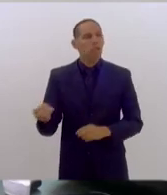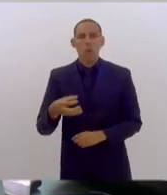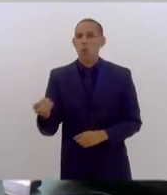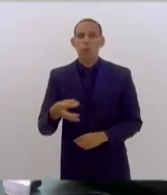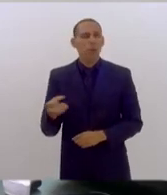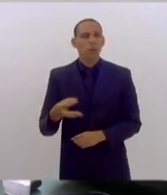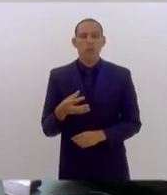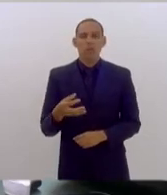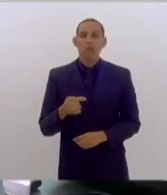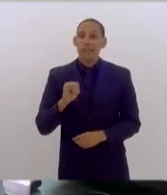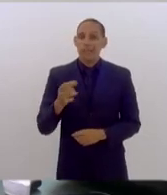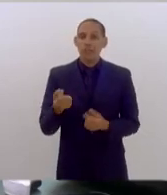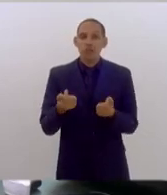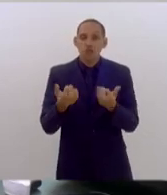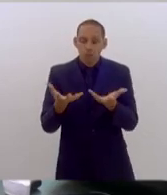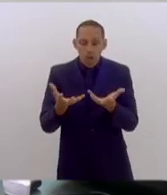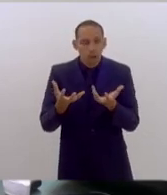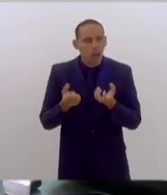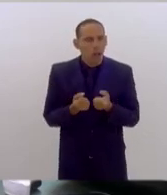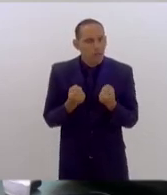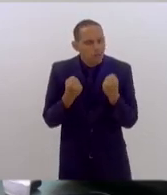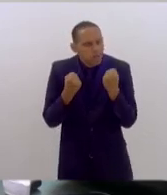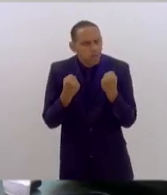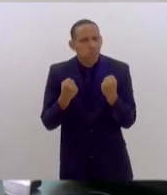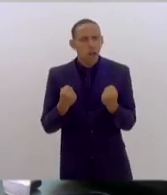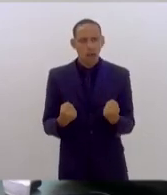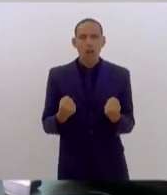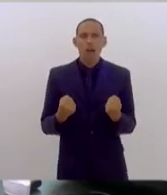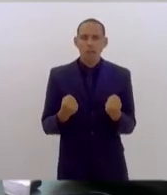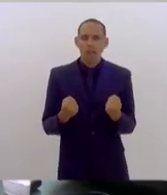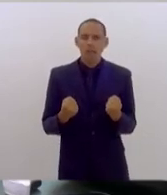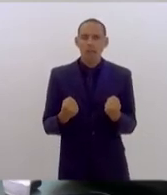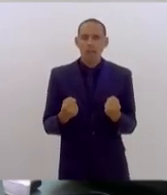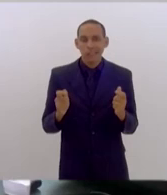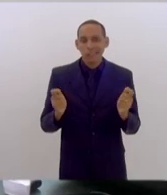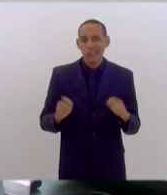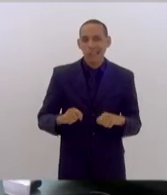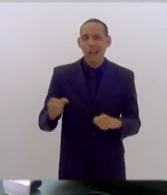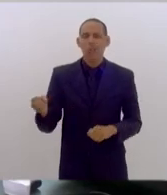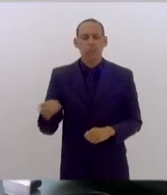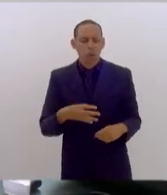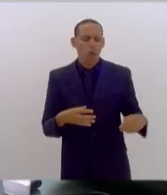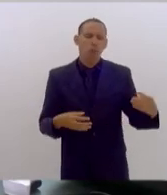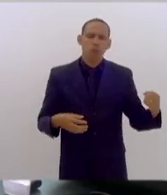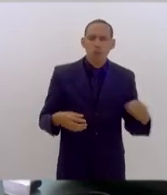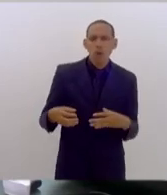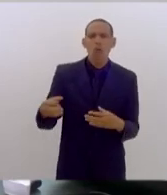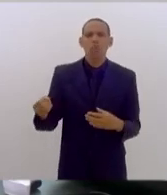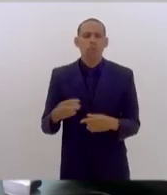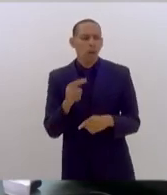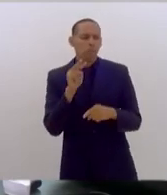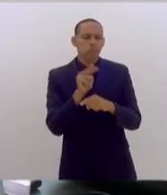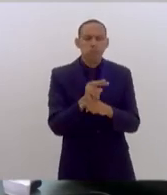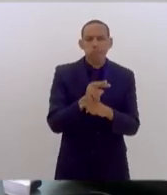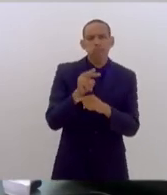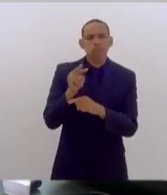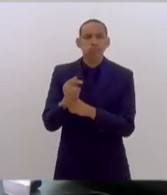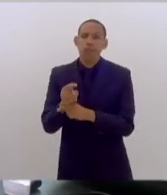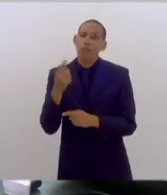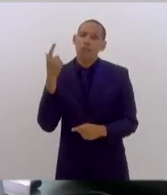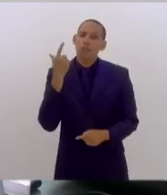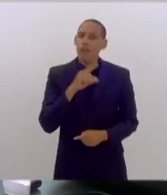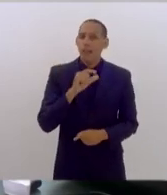ou seja se recebe investimento de peso sistema de recebimento investimento E modernização e Conservação enfim